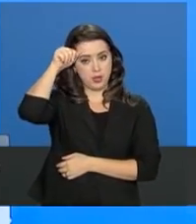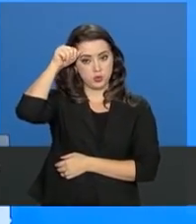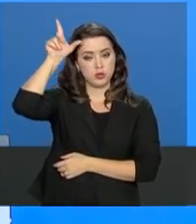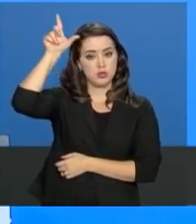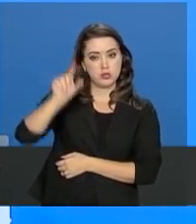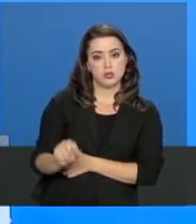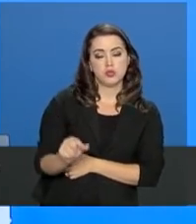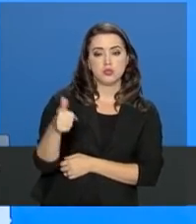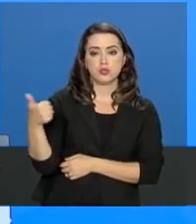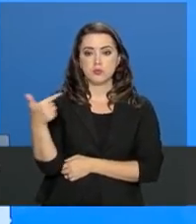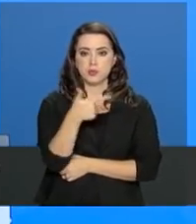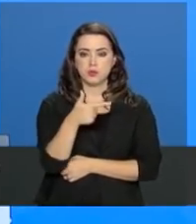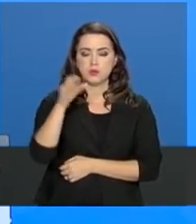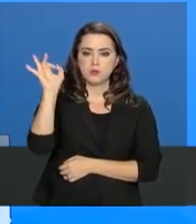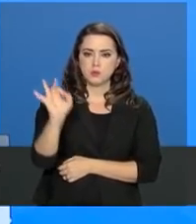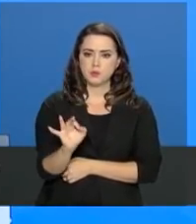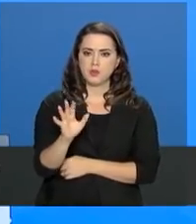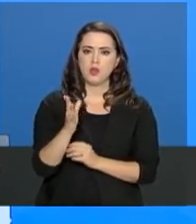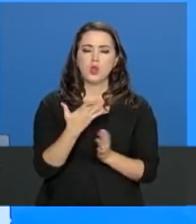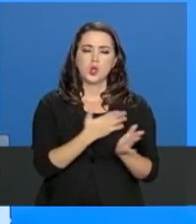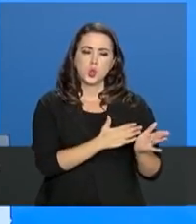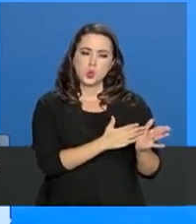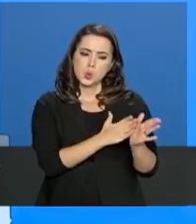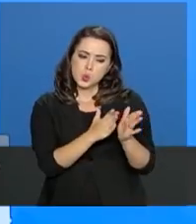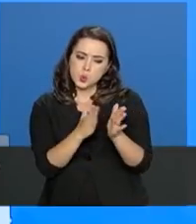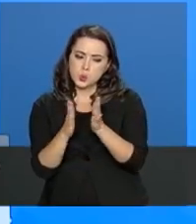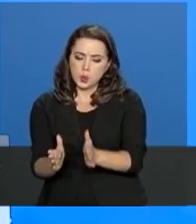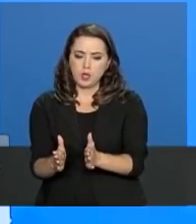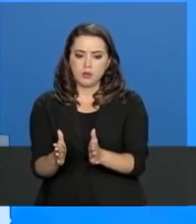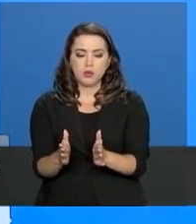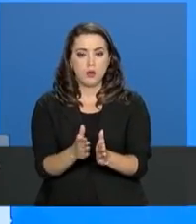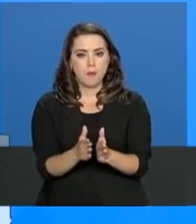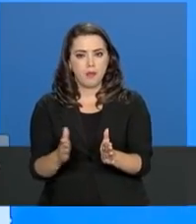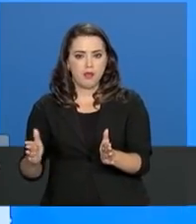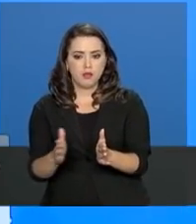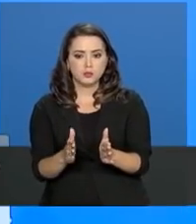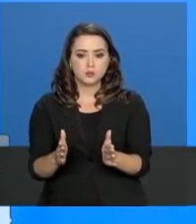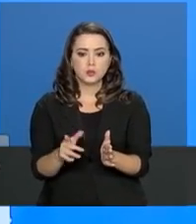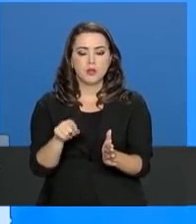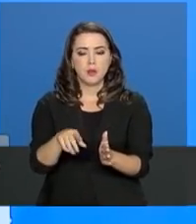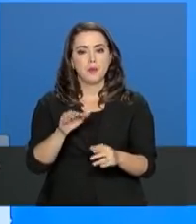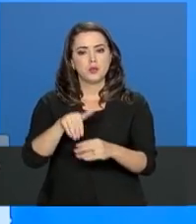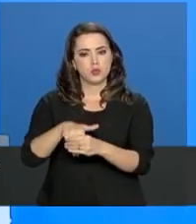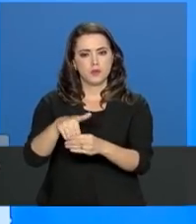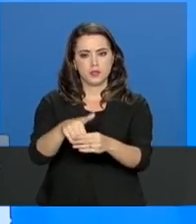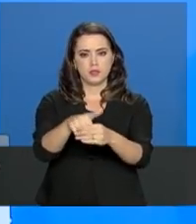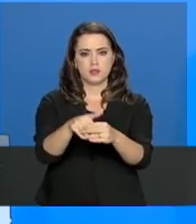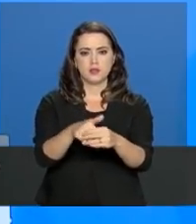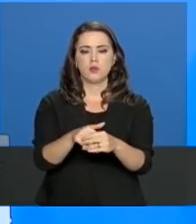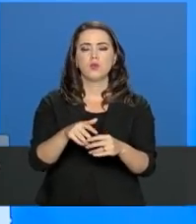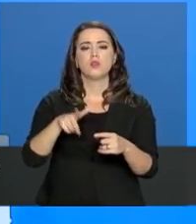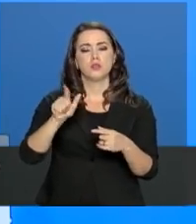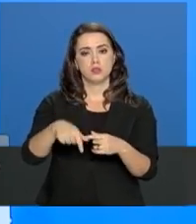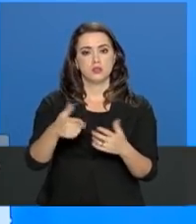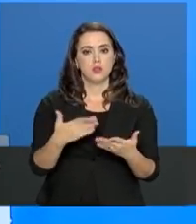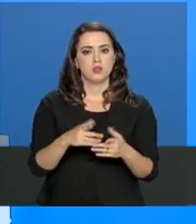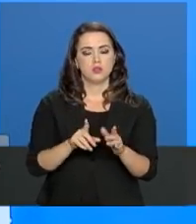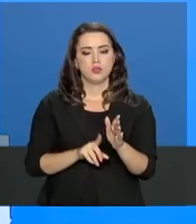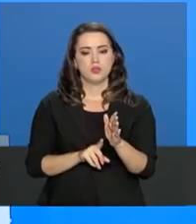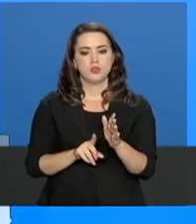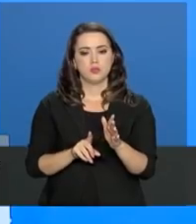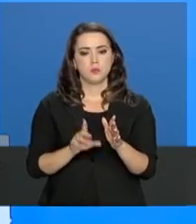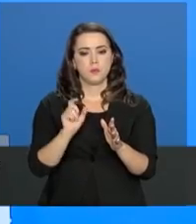neste último período no período eleitoral foi curiosa no período eleitoral fumar - acima uma recuperação do desmatamento